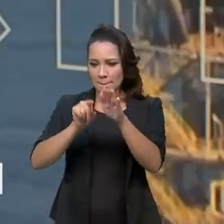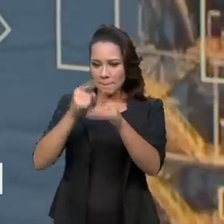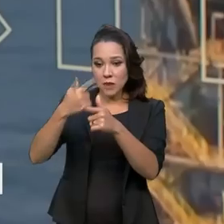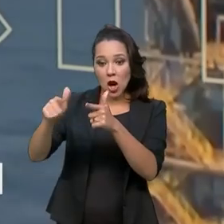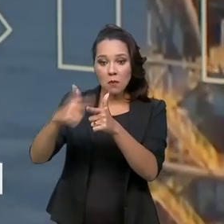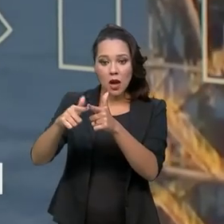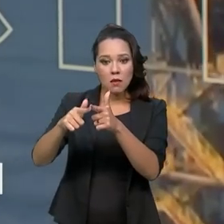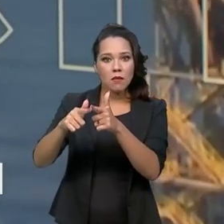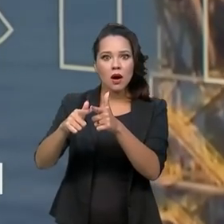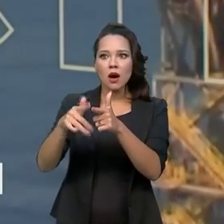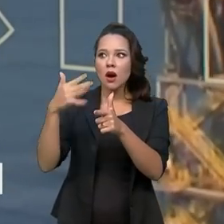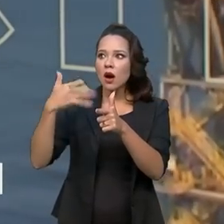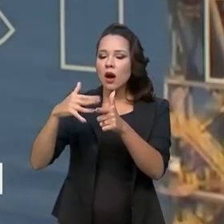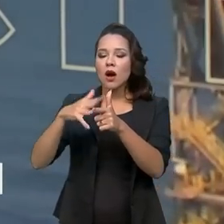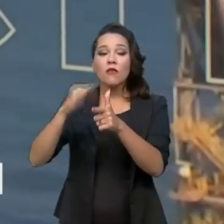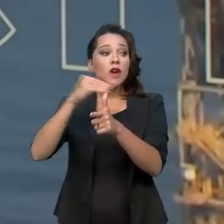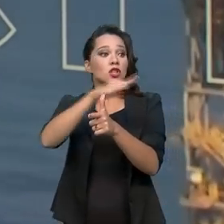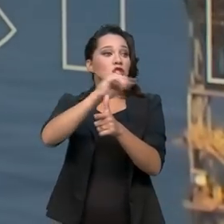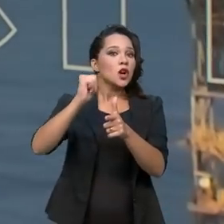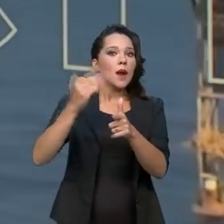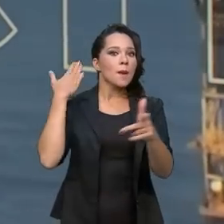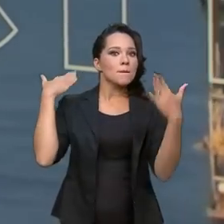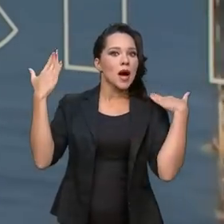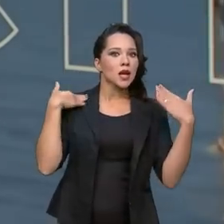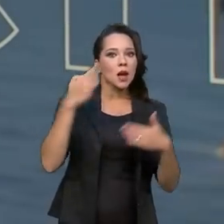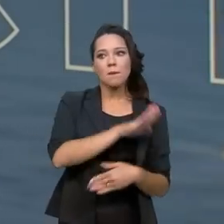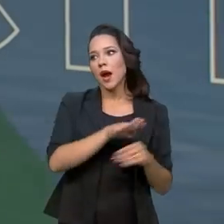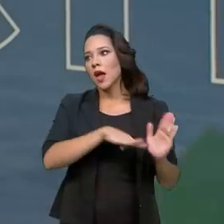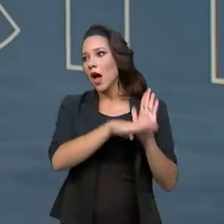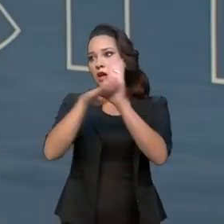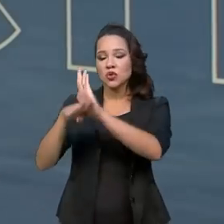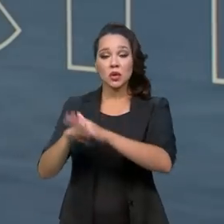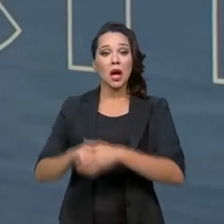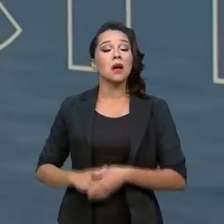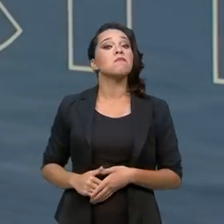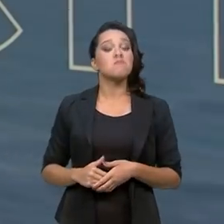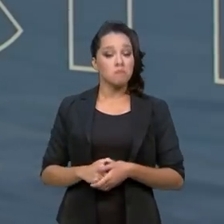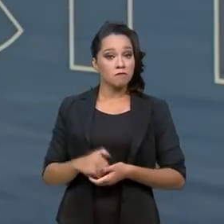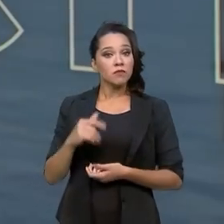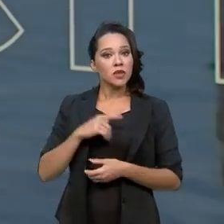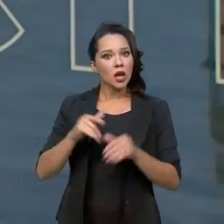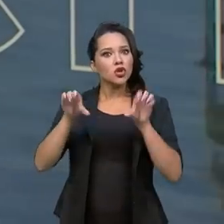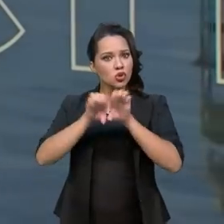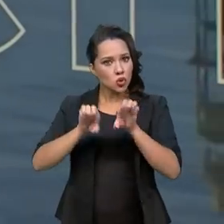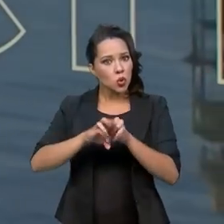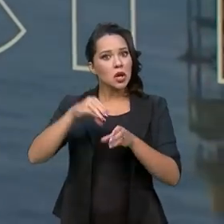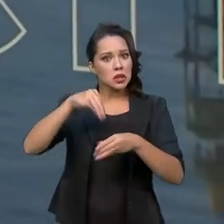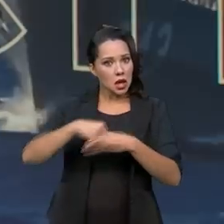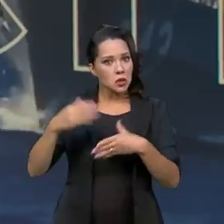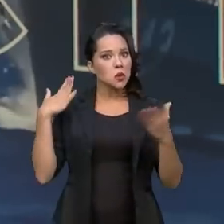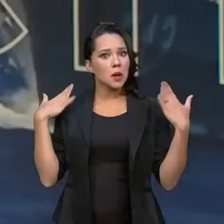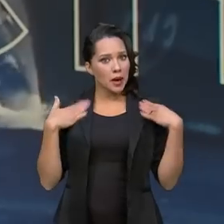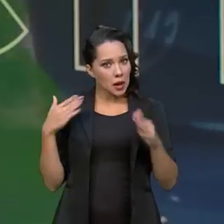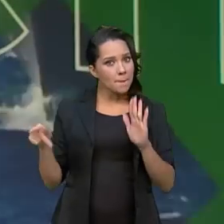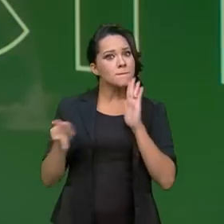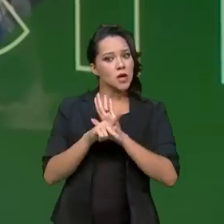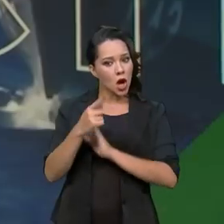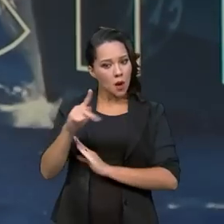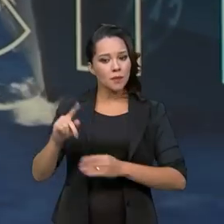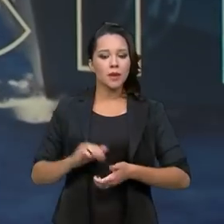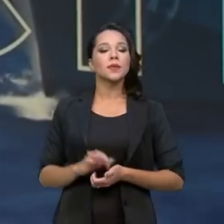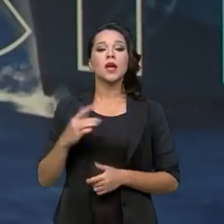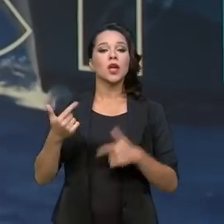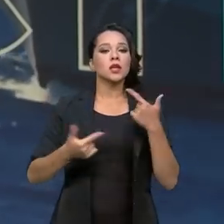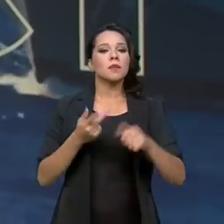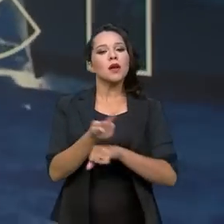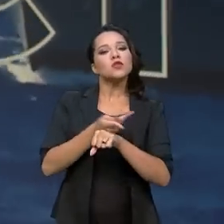para buscar esse socorro. Então, existe uma estrutura dentro da Marinha do Brasil própria para isso, é o Serviço